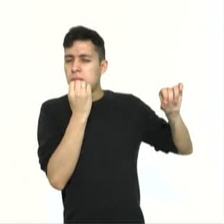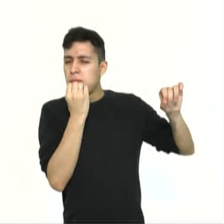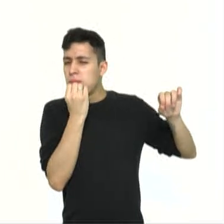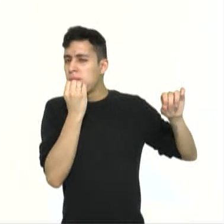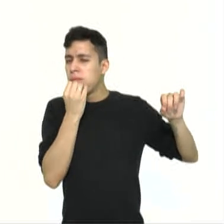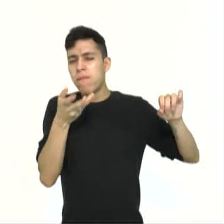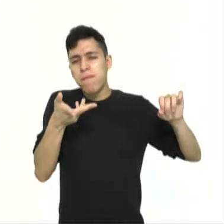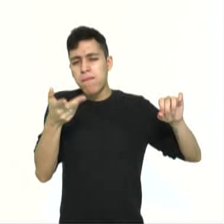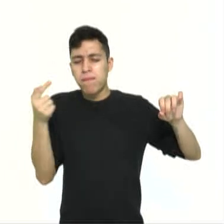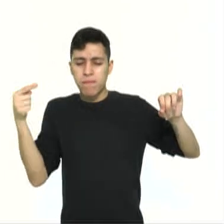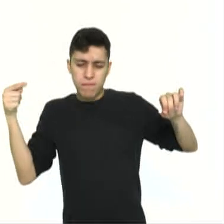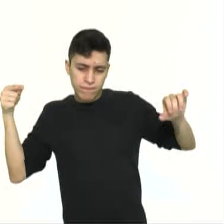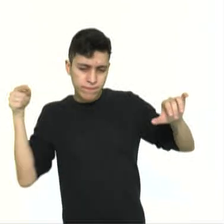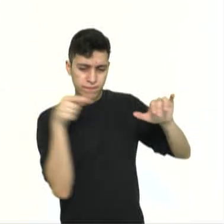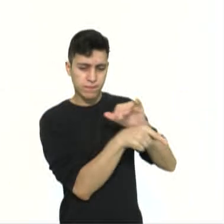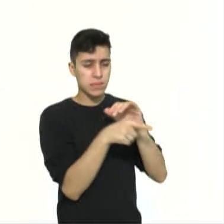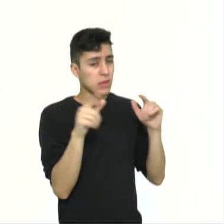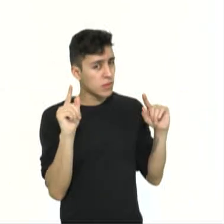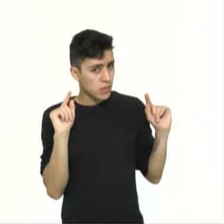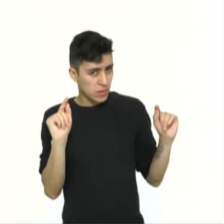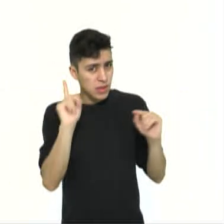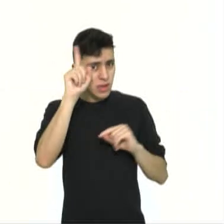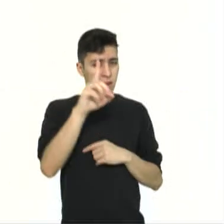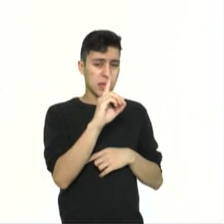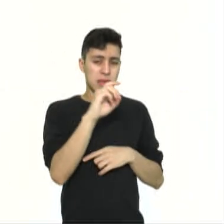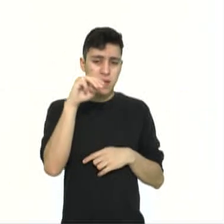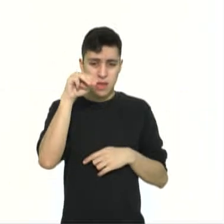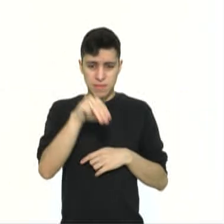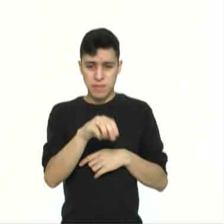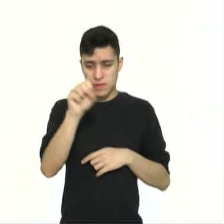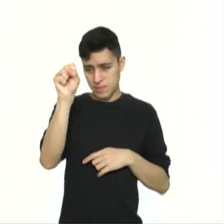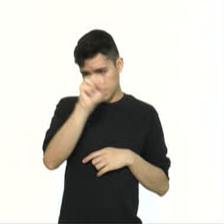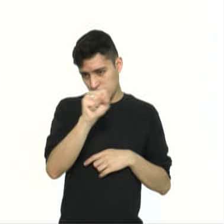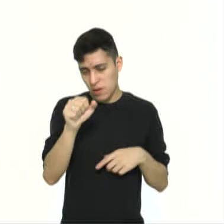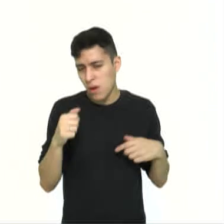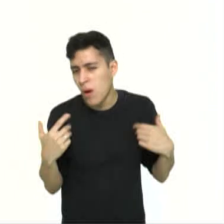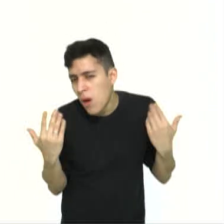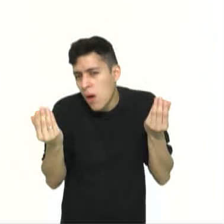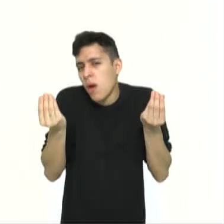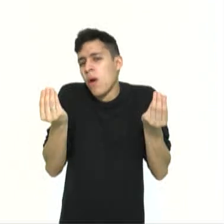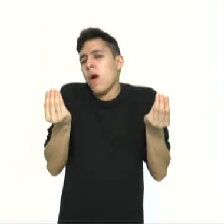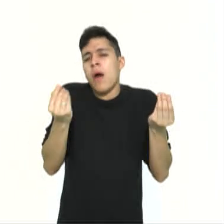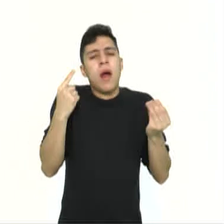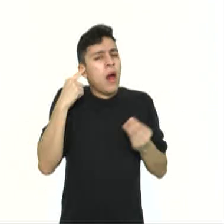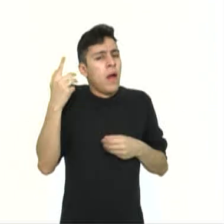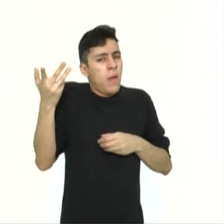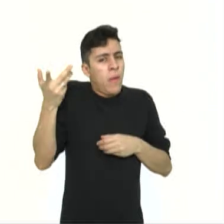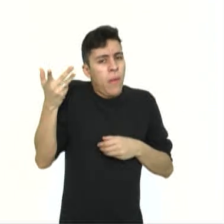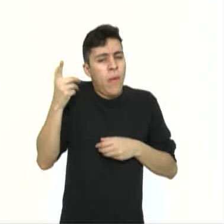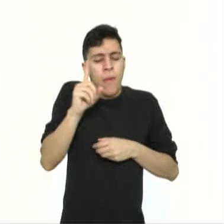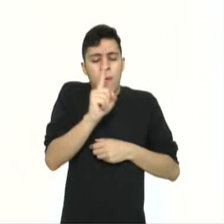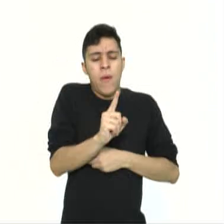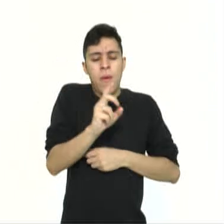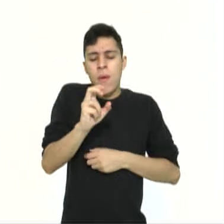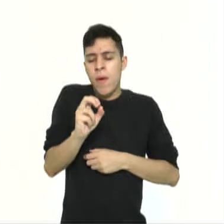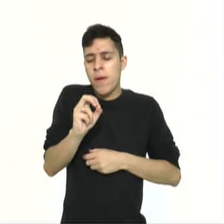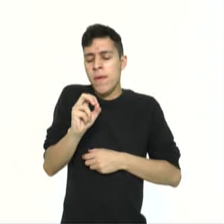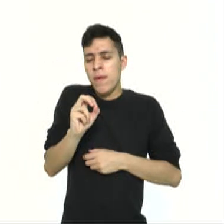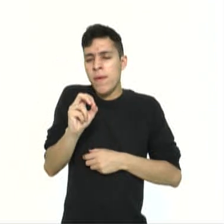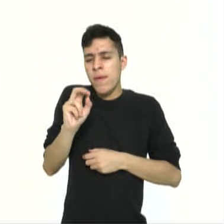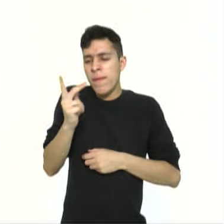do ar em seu interior seja de 10 metros por segundo, com uma frequência de 150